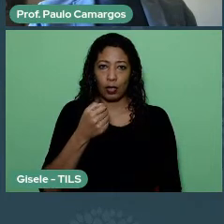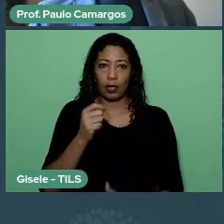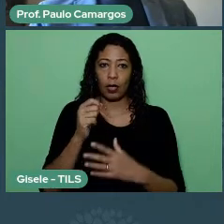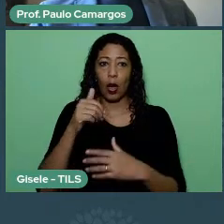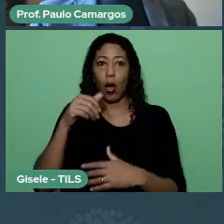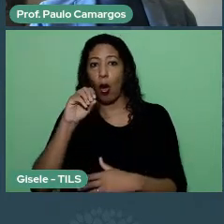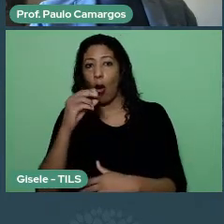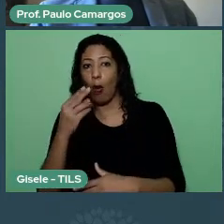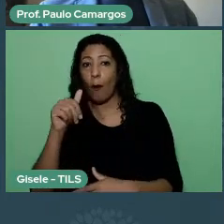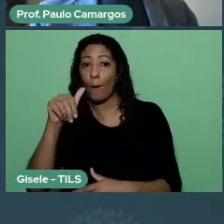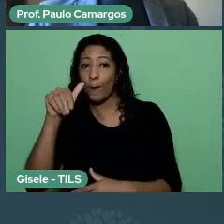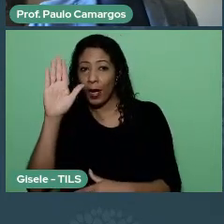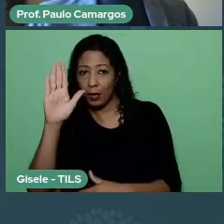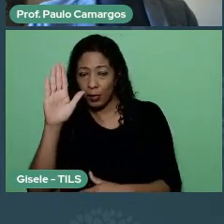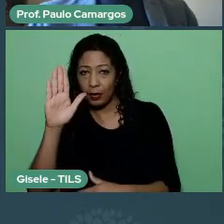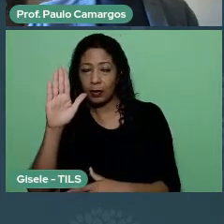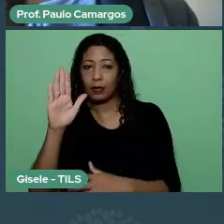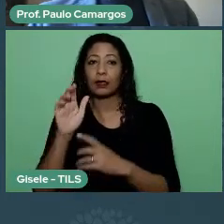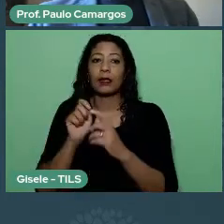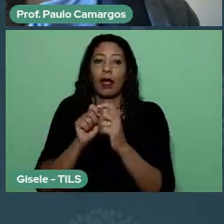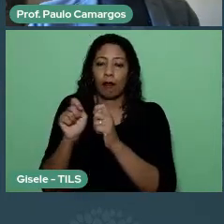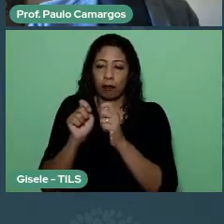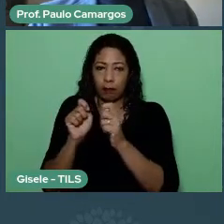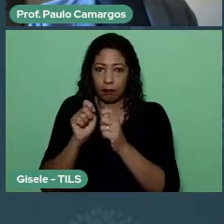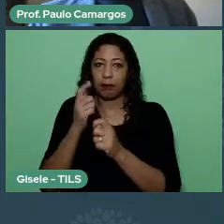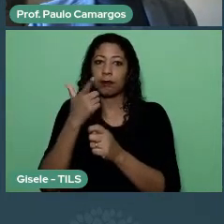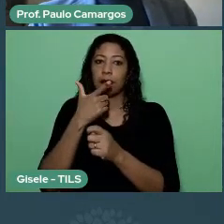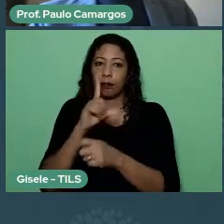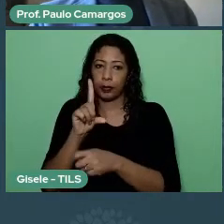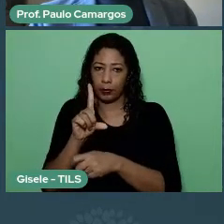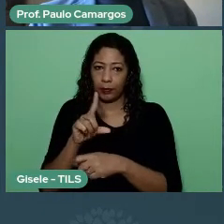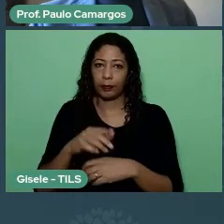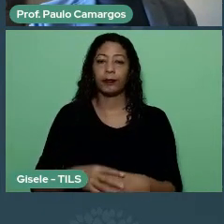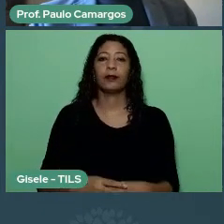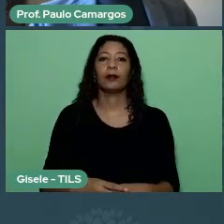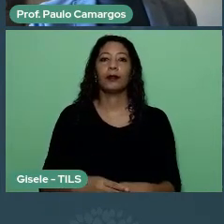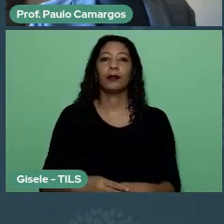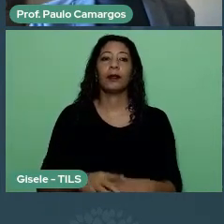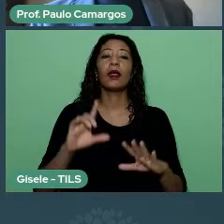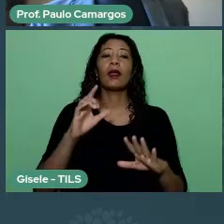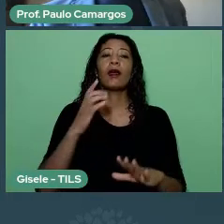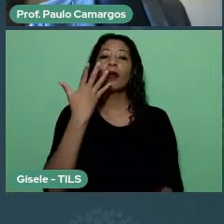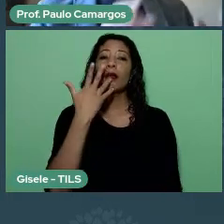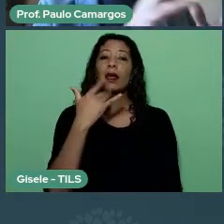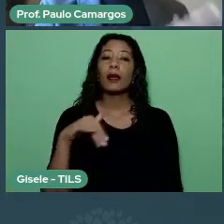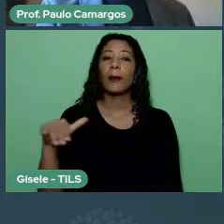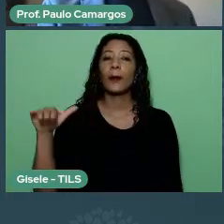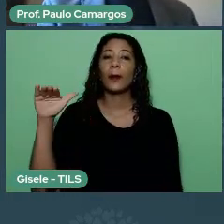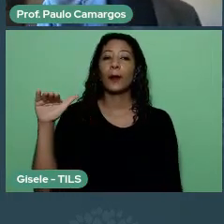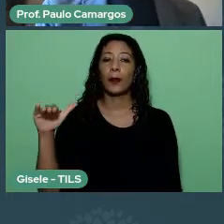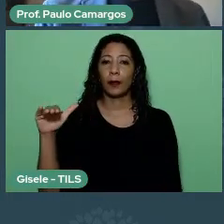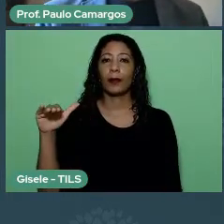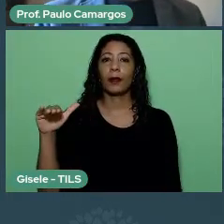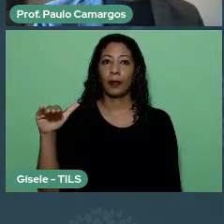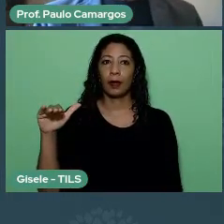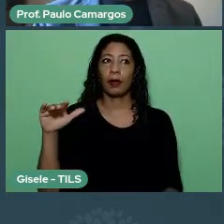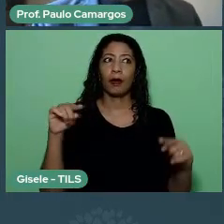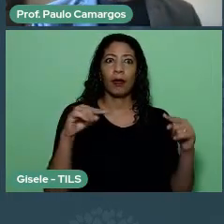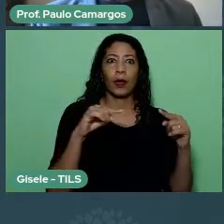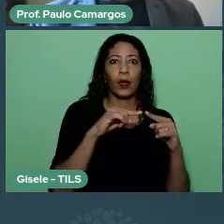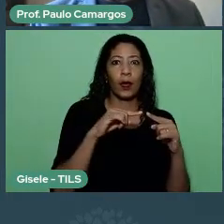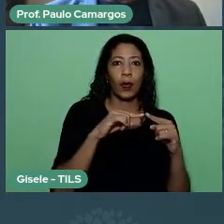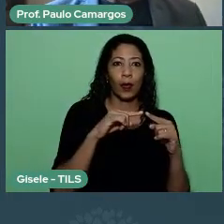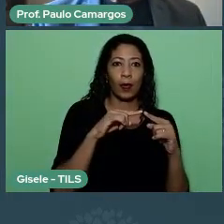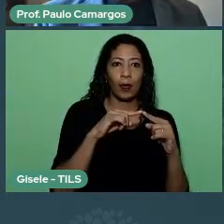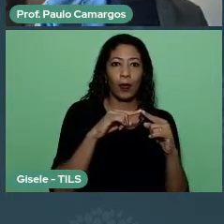indivíduo está com asma controlada. Para as crianças menores, criou-se, baseado